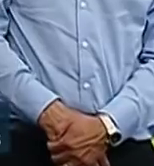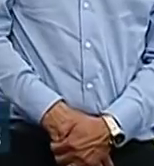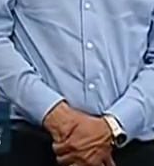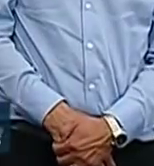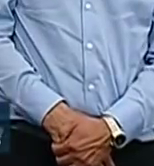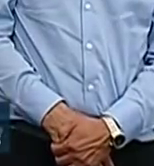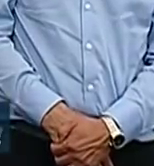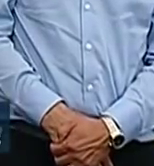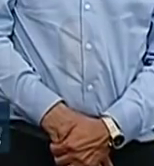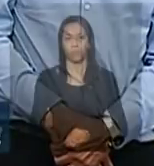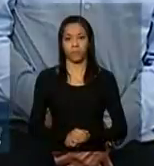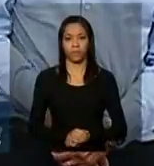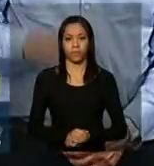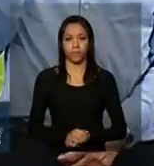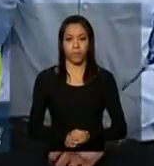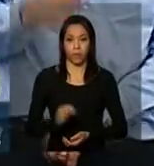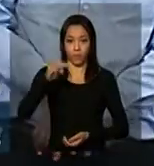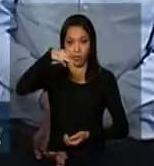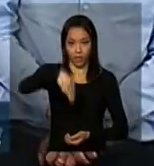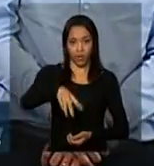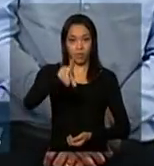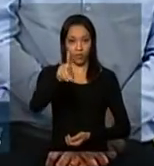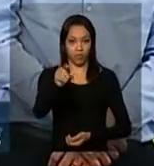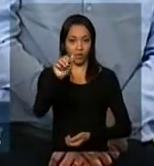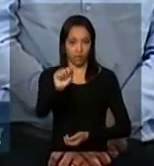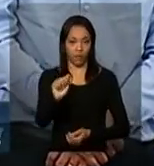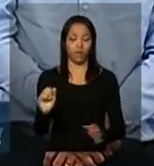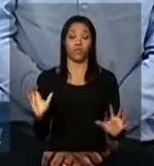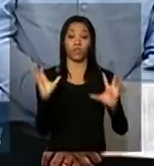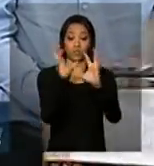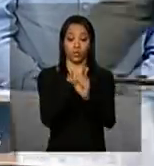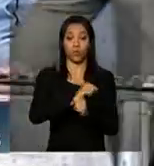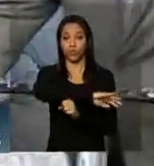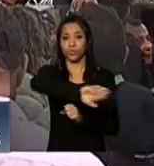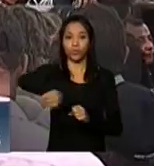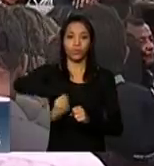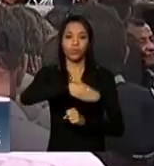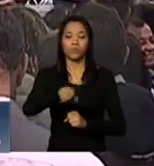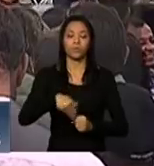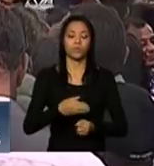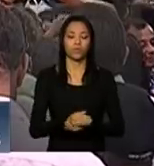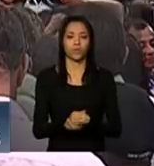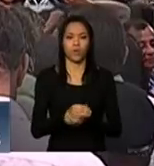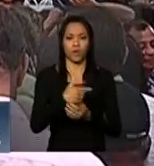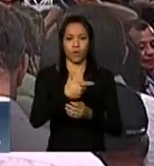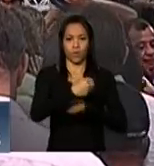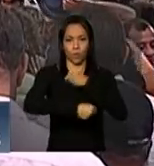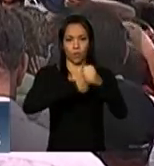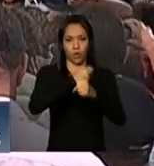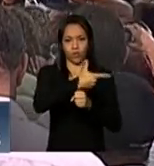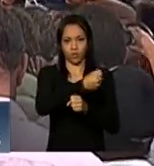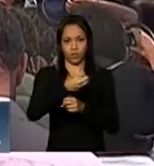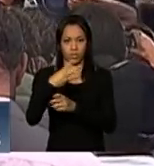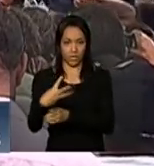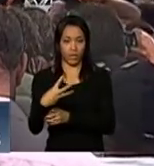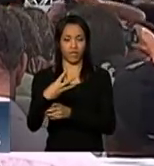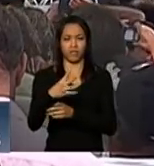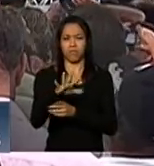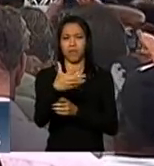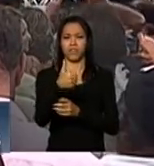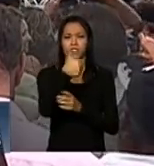segundo o Ministério do Desenvolvimento Agrário ao todo Bras ano de 2013 deve fechar com mais